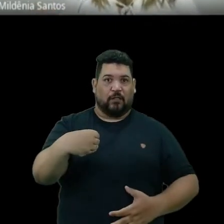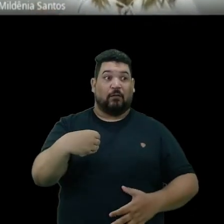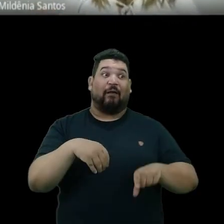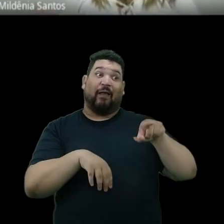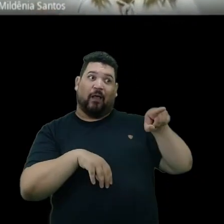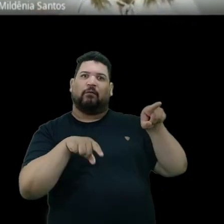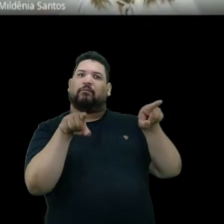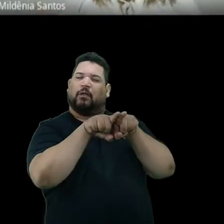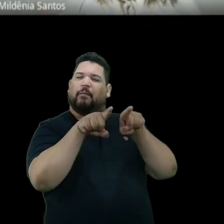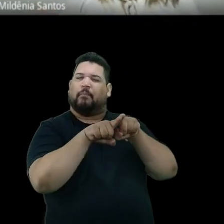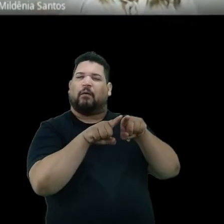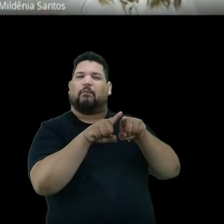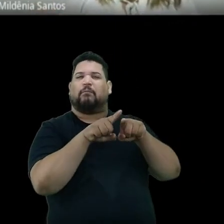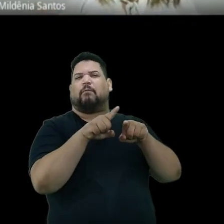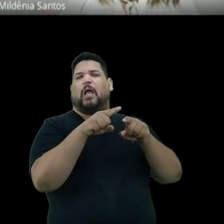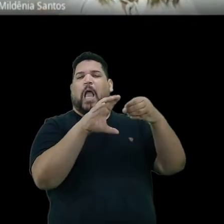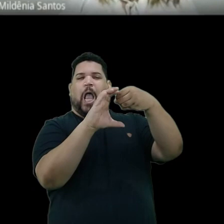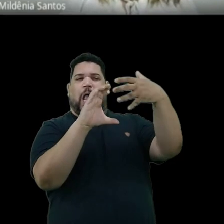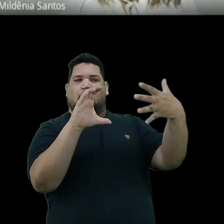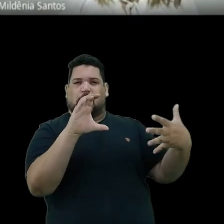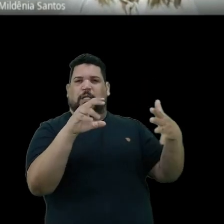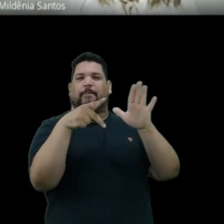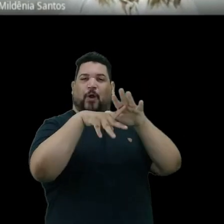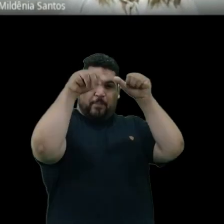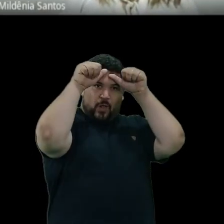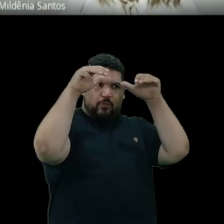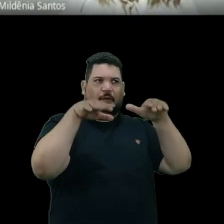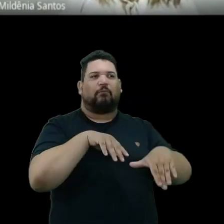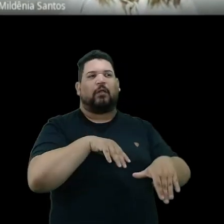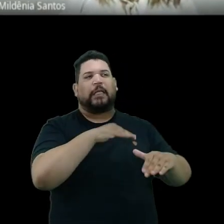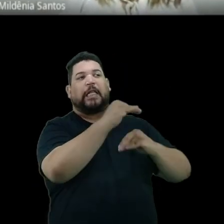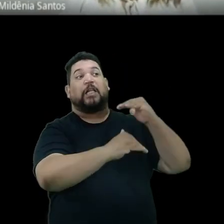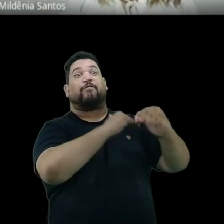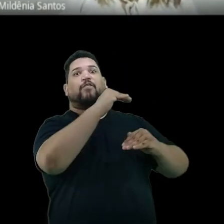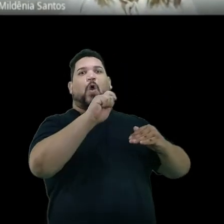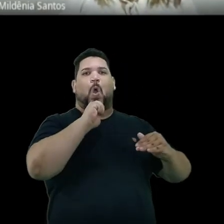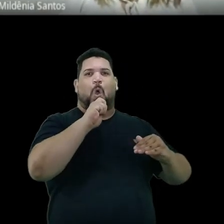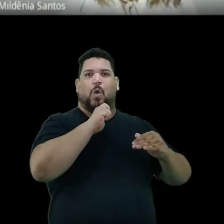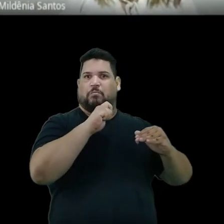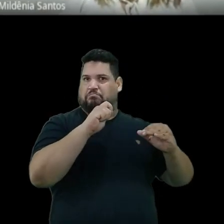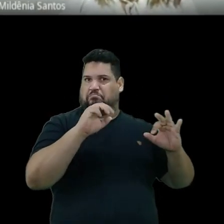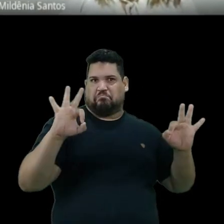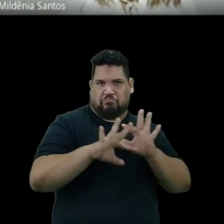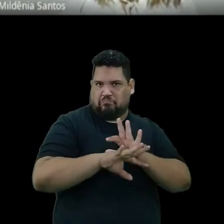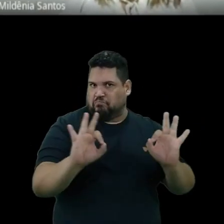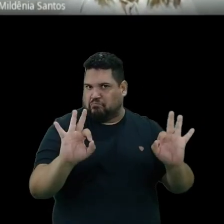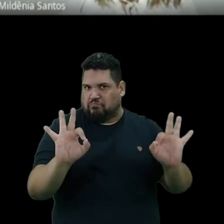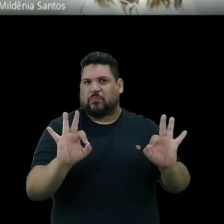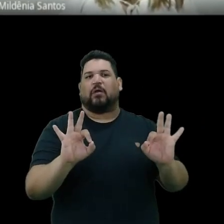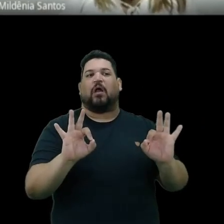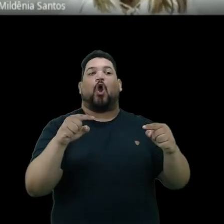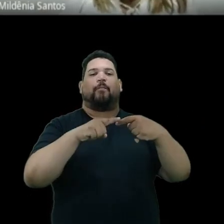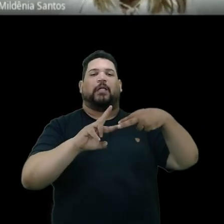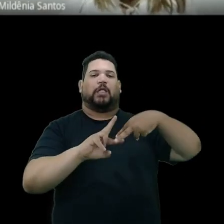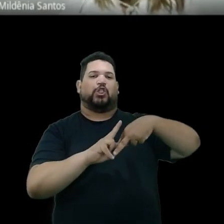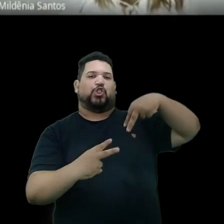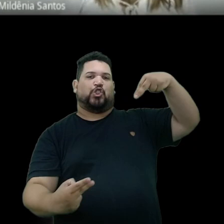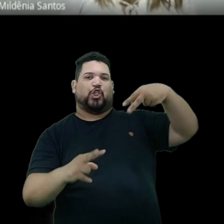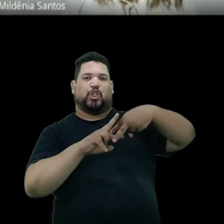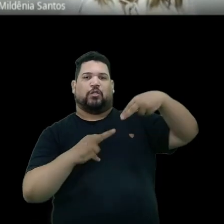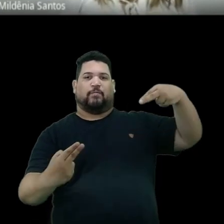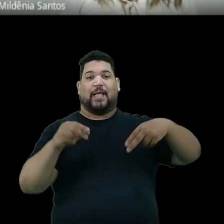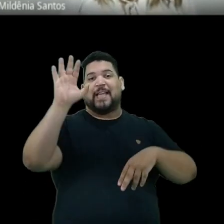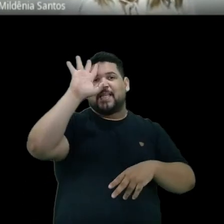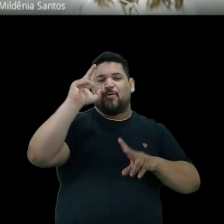alguns traços, mas não desenvolveu aquele TEA. Só que aí a gente chama da genética, a teoria do copo